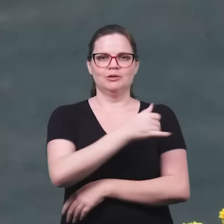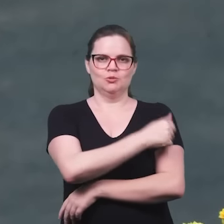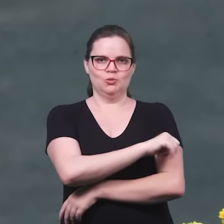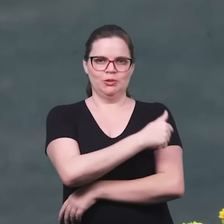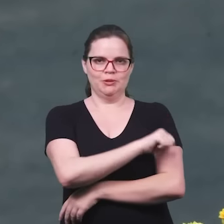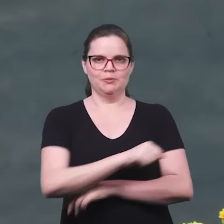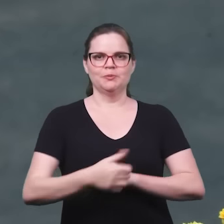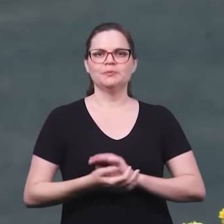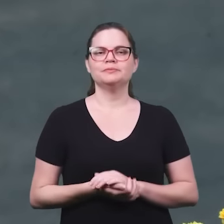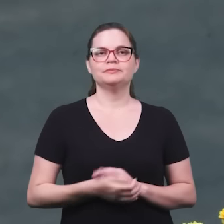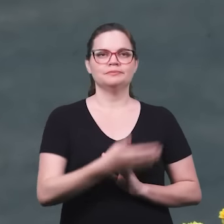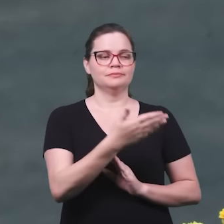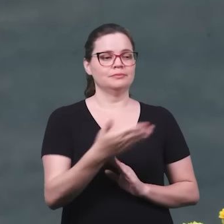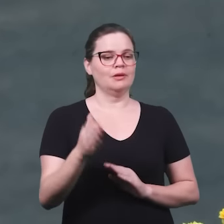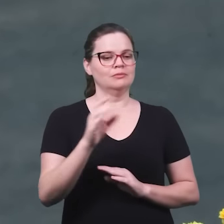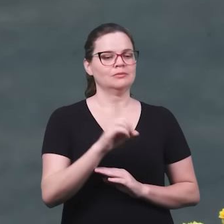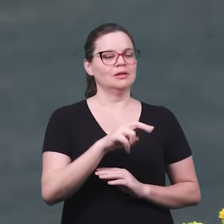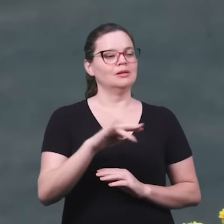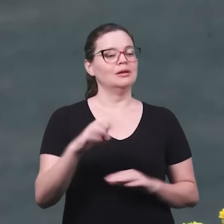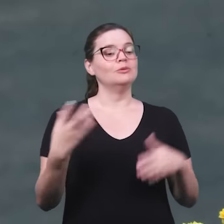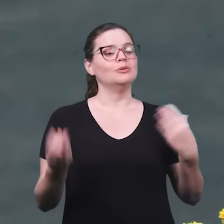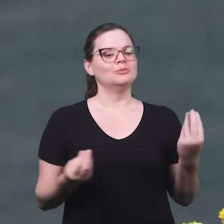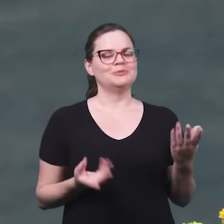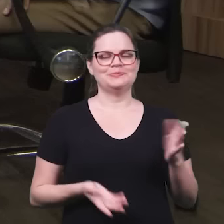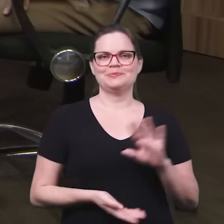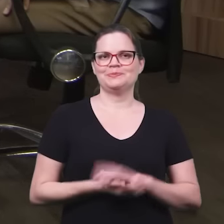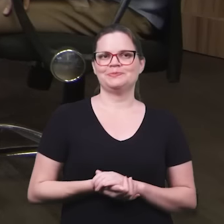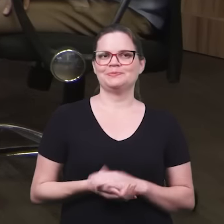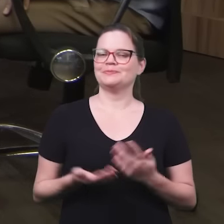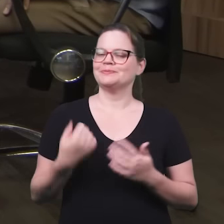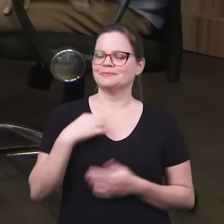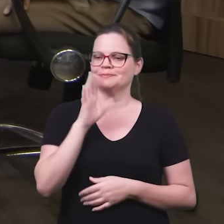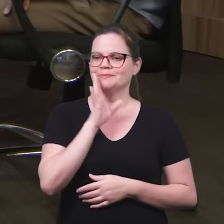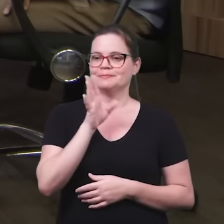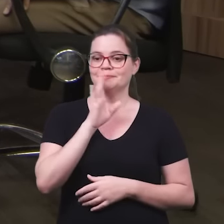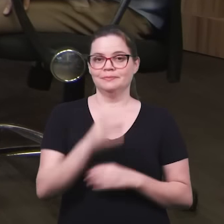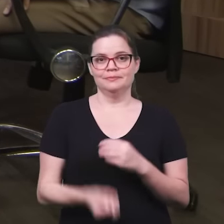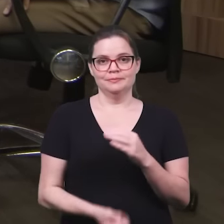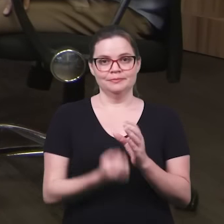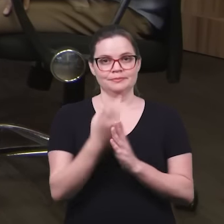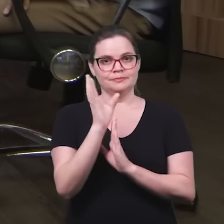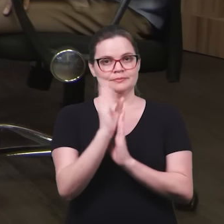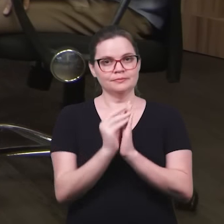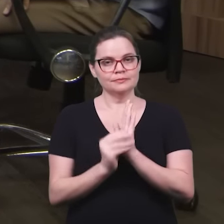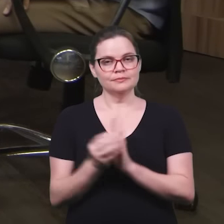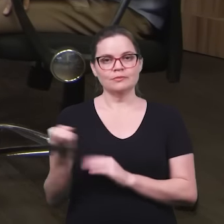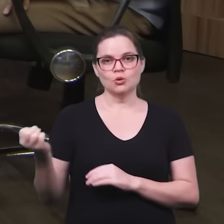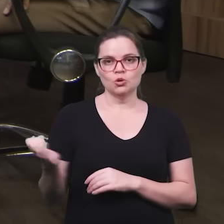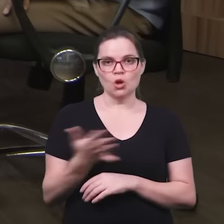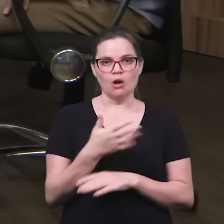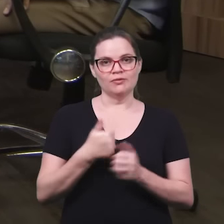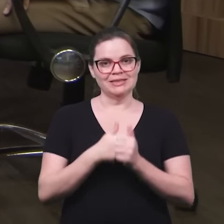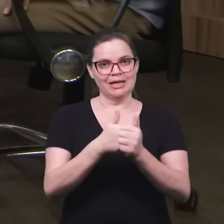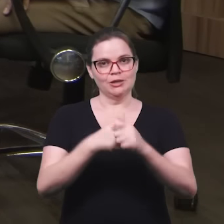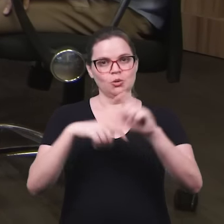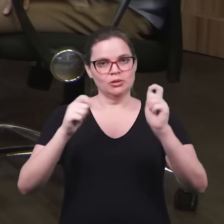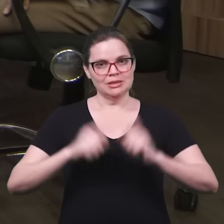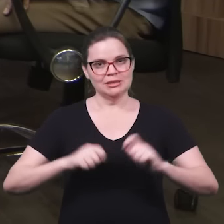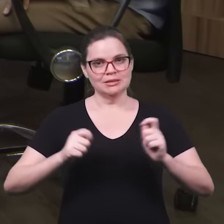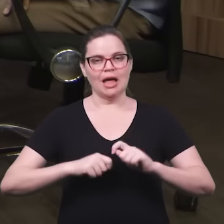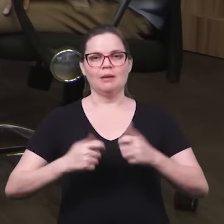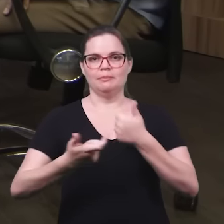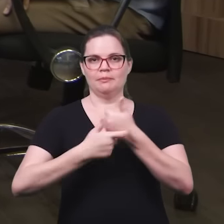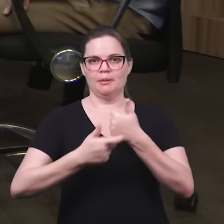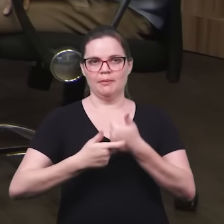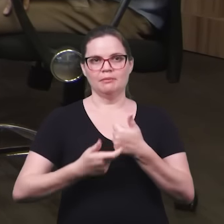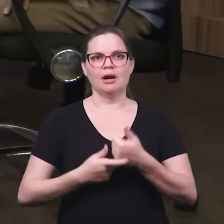Janeiro. Daniel Carrareto. Legal. Para produzir conteúdos que alcancem novos seguidores, ou que a